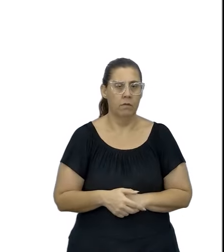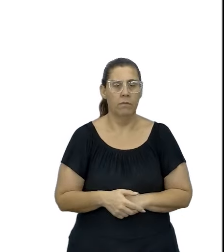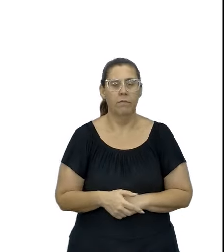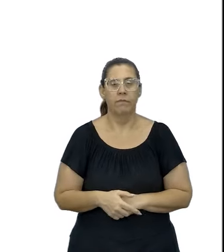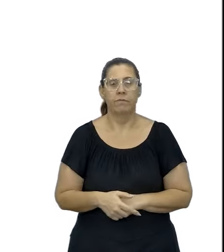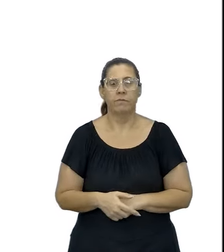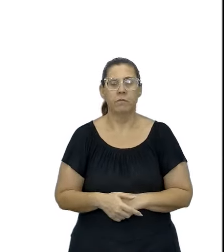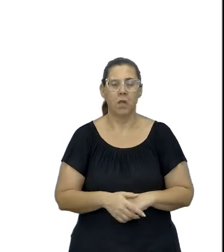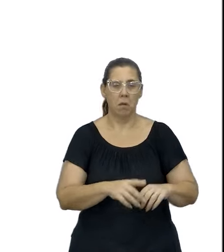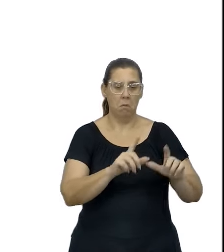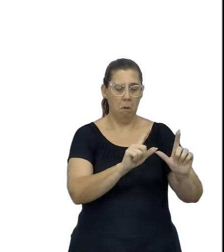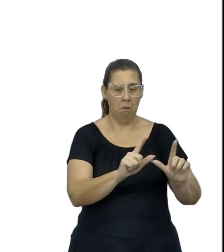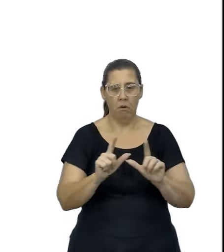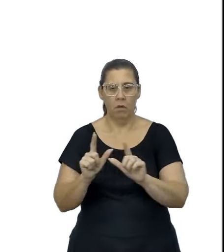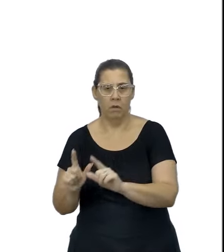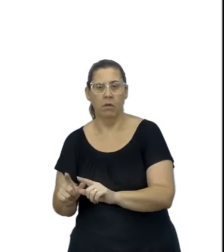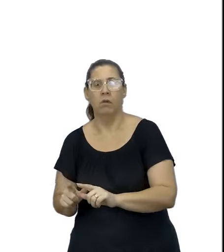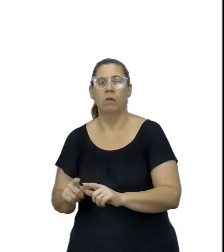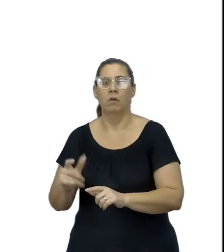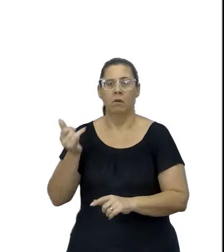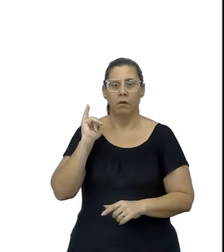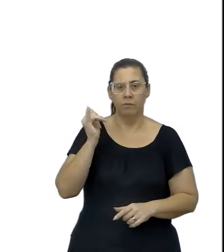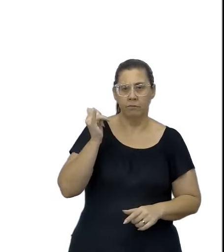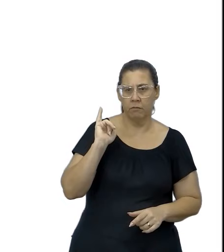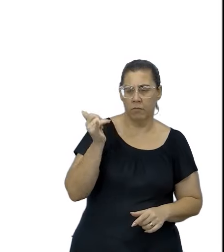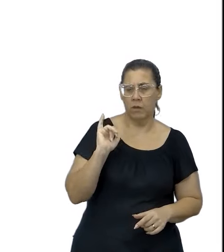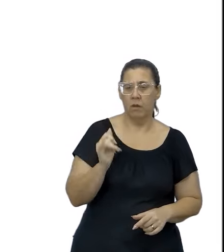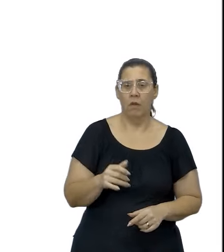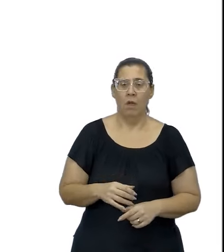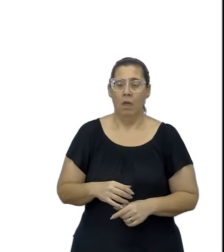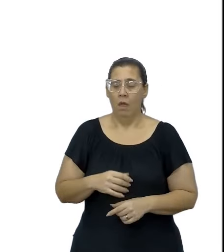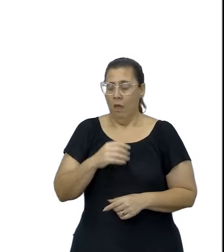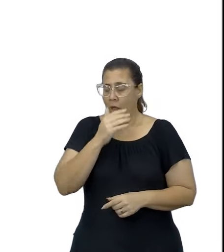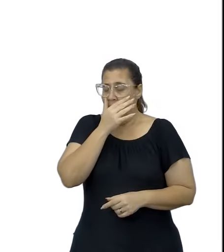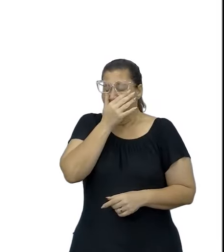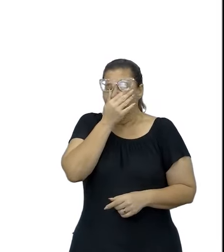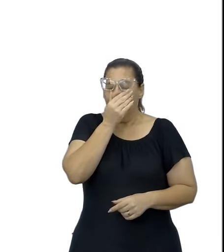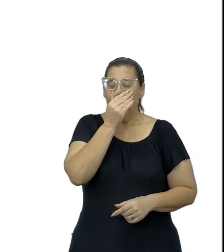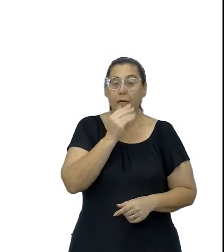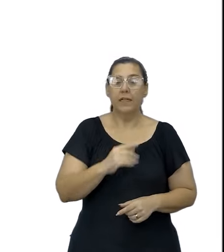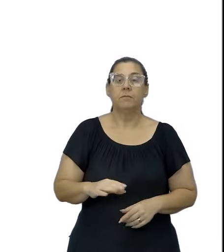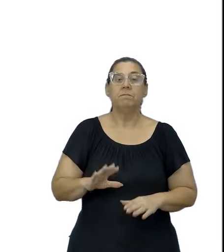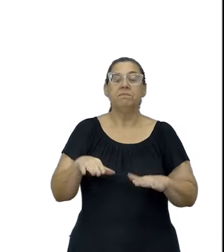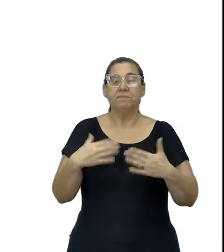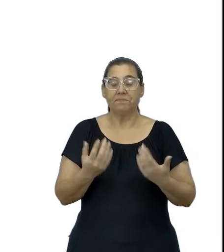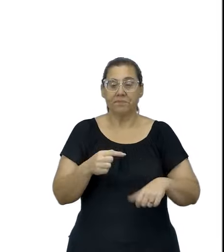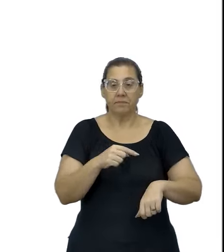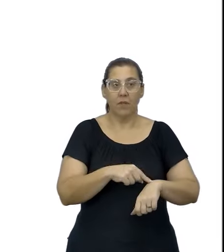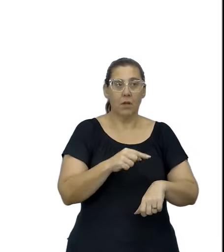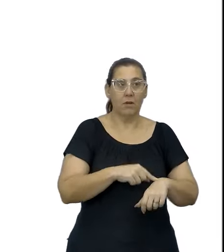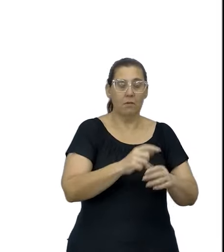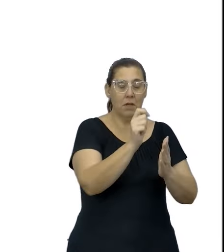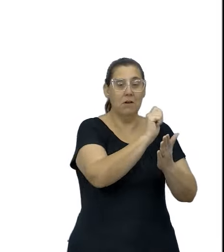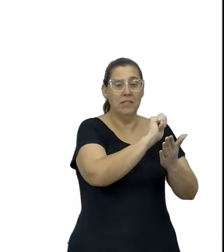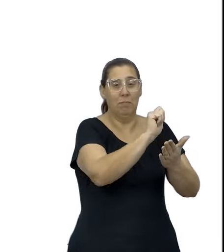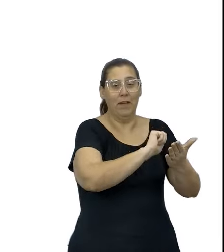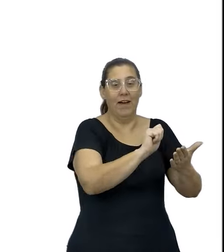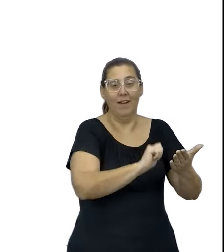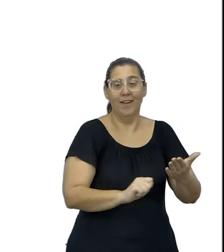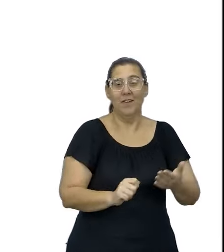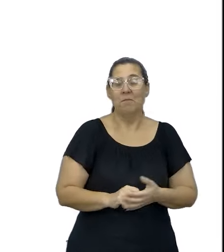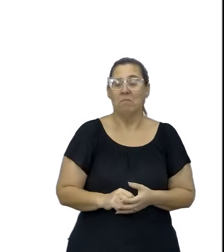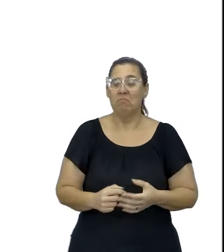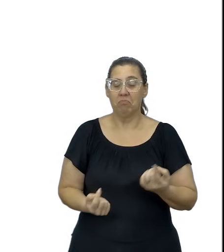cantigas, quadrinhas, parlendas, trava-línguas. E, de fato, seja no momento da escrita em duplas